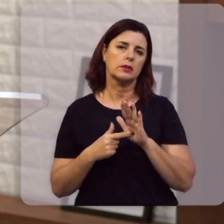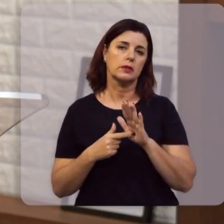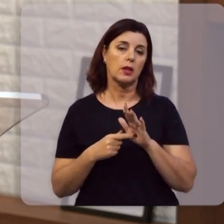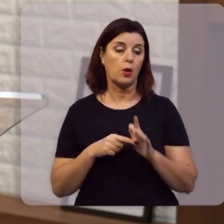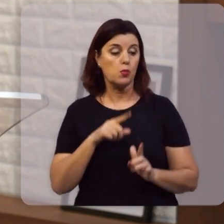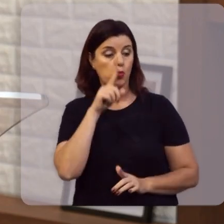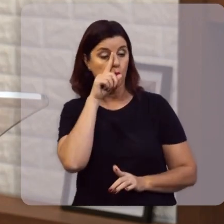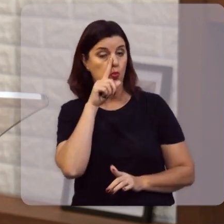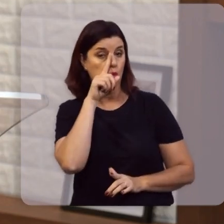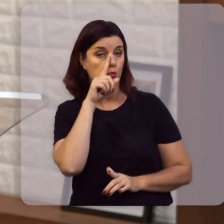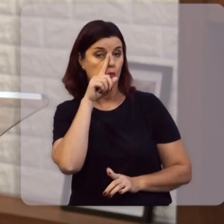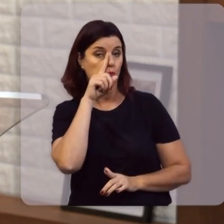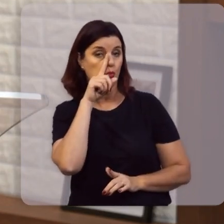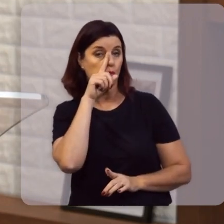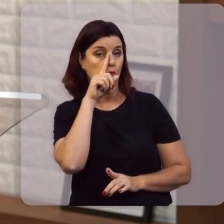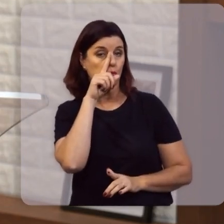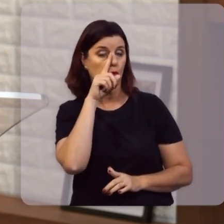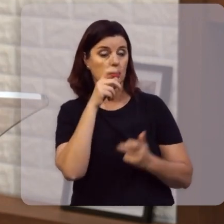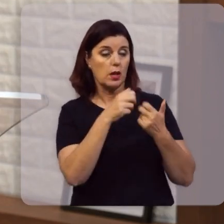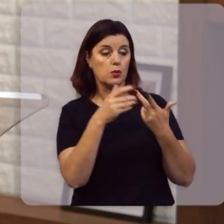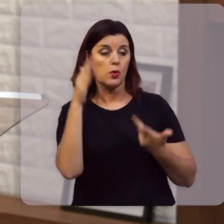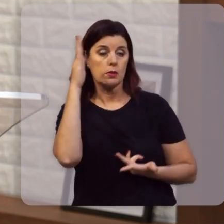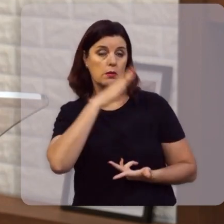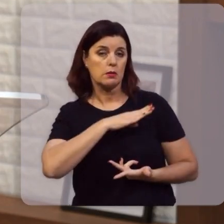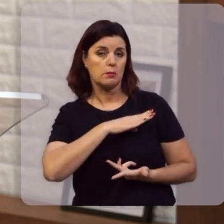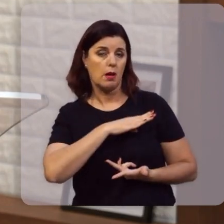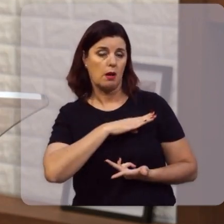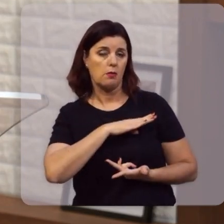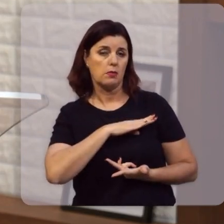os riscos e perigos das maldições